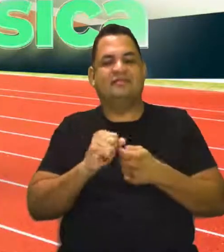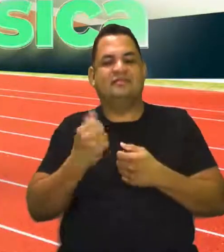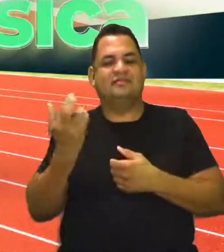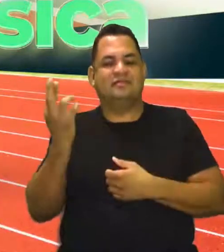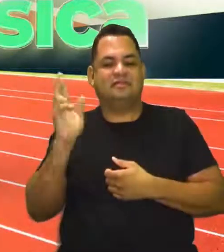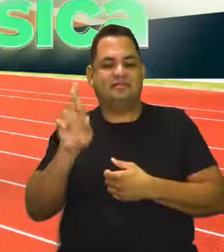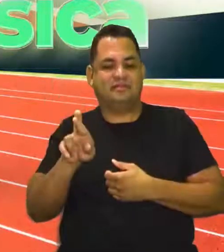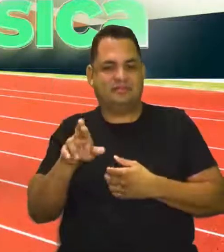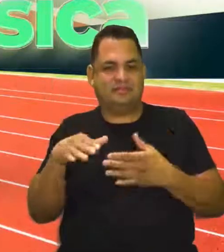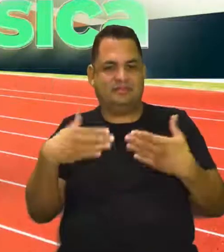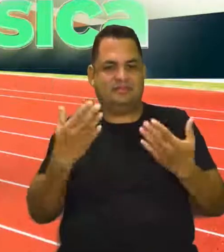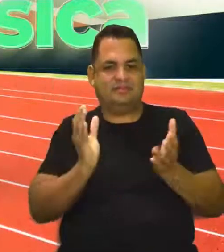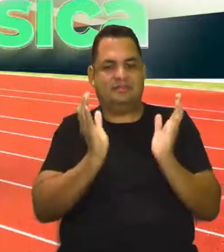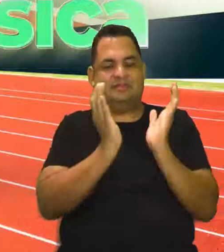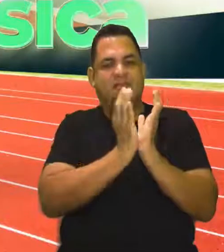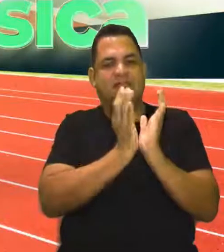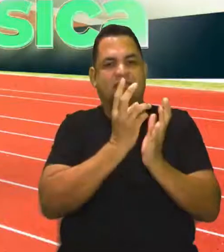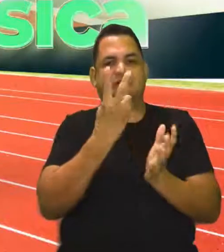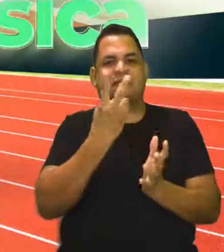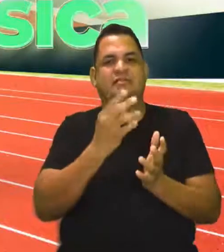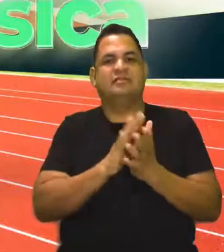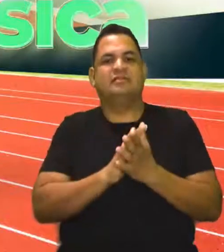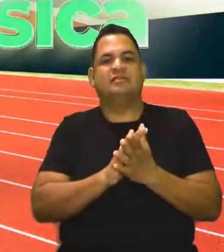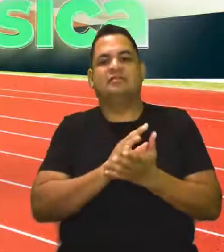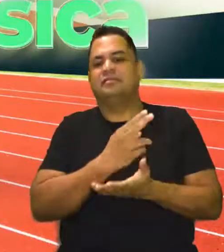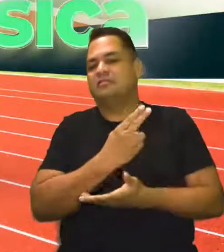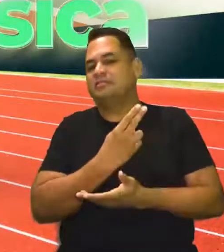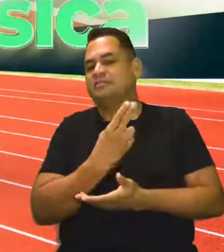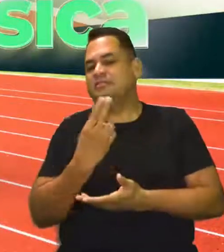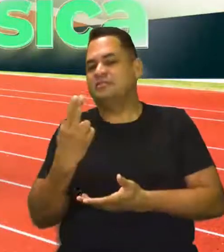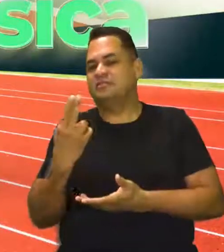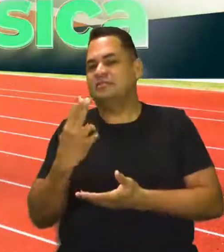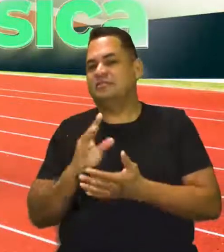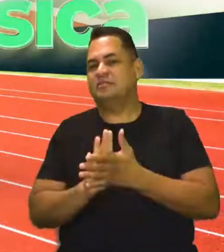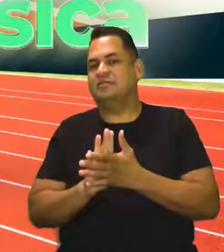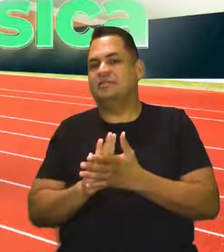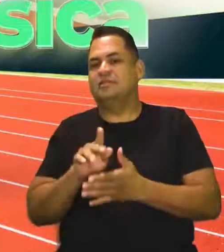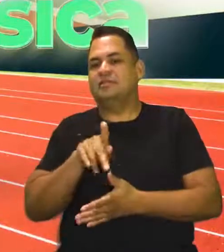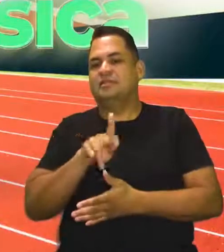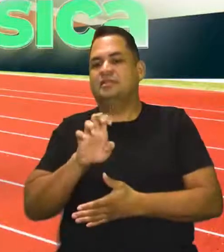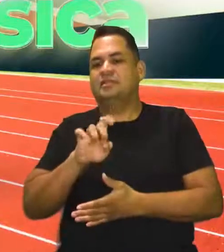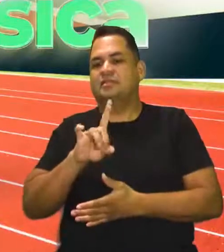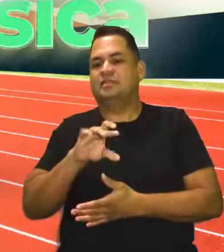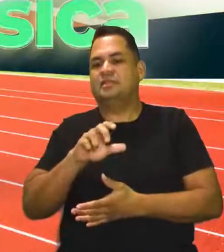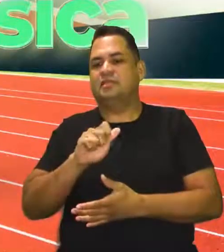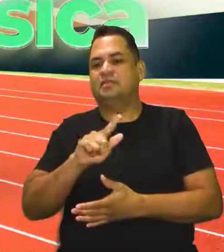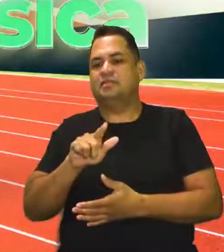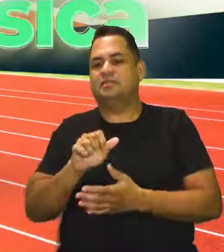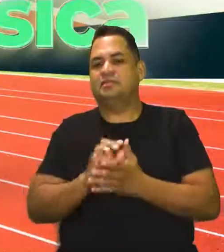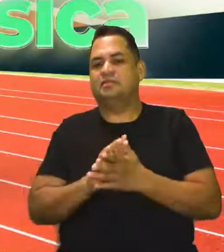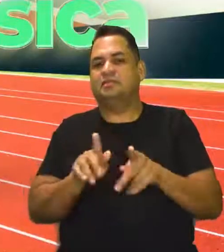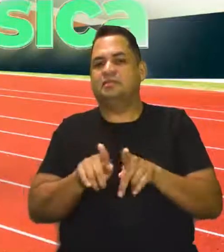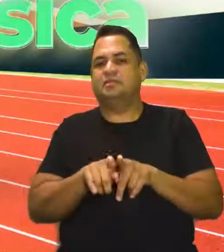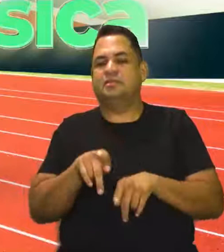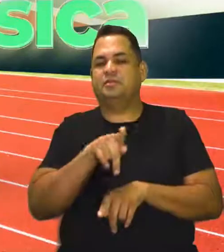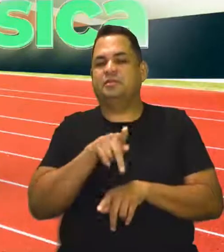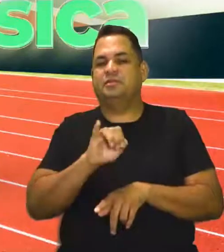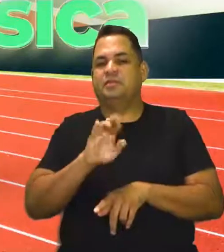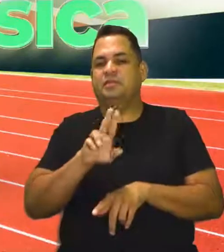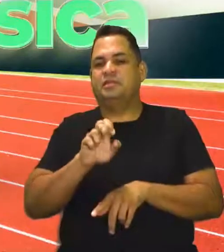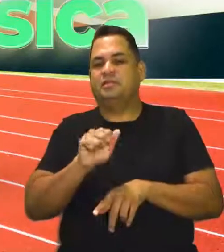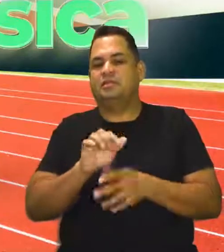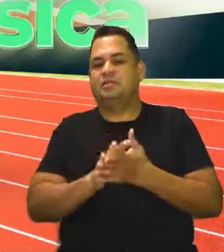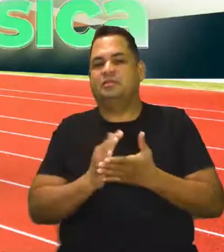na recuperação da unidade 2. Eu sou a professora Elisângela Bernardino. Prof. Iris. E sem perder tempo,